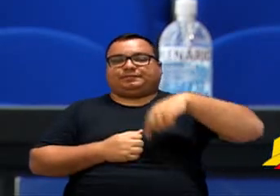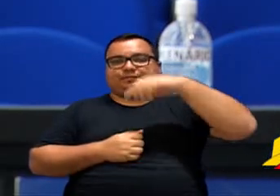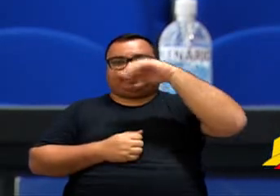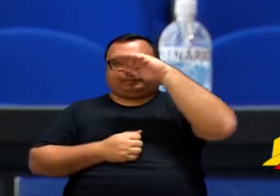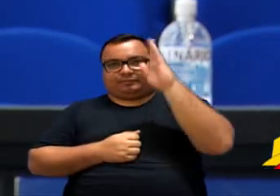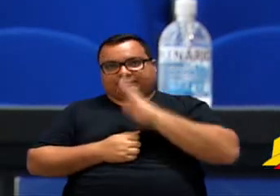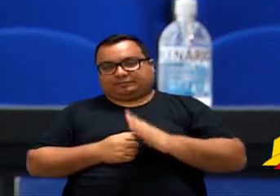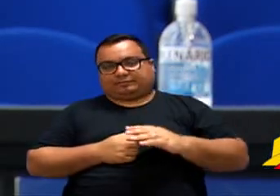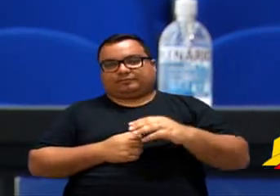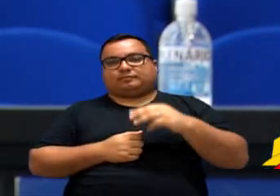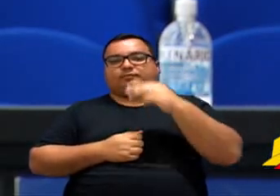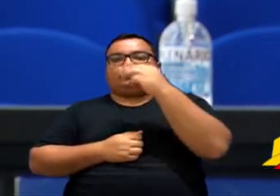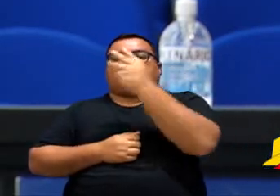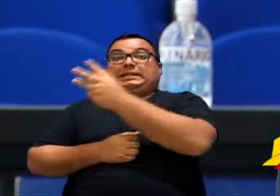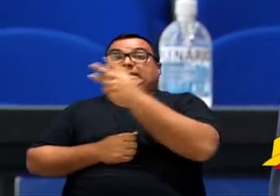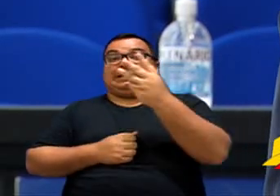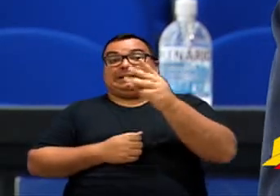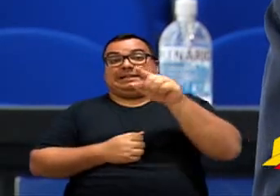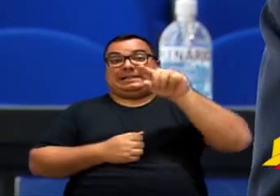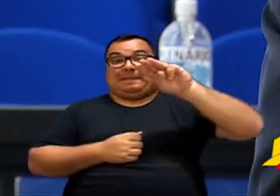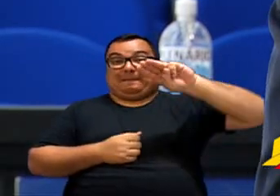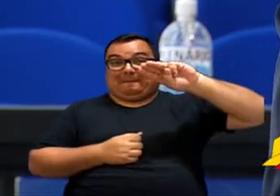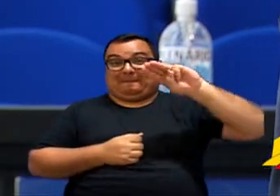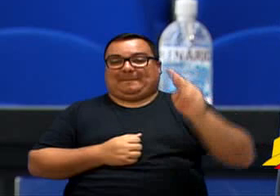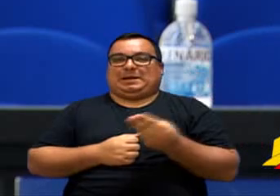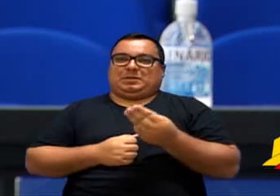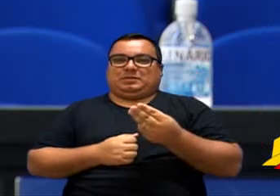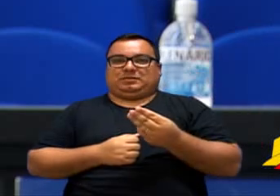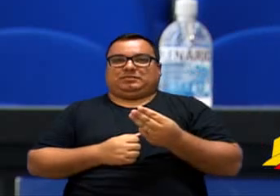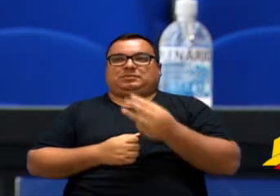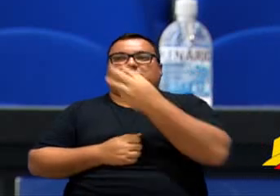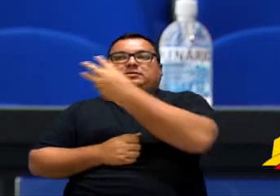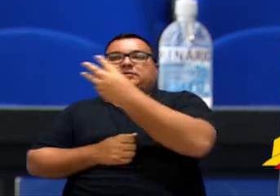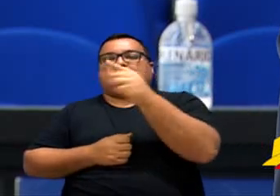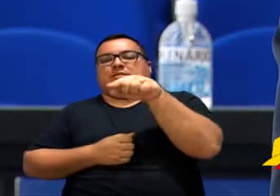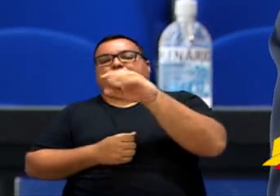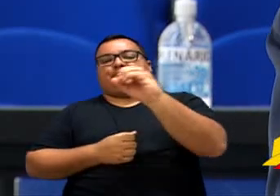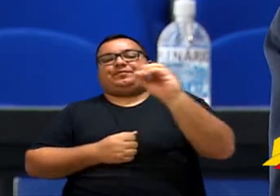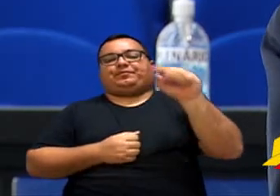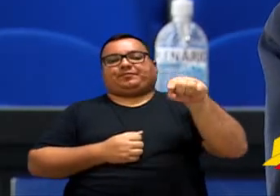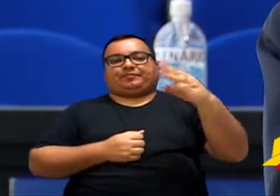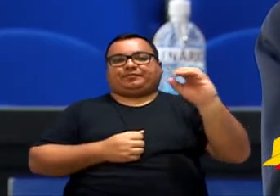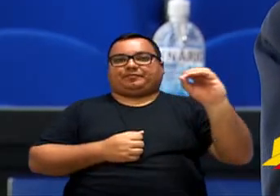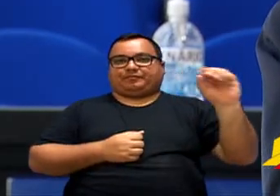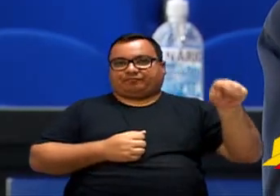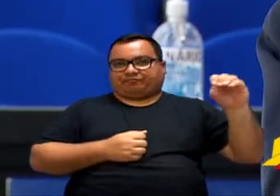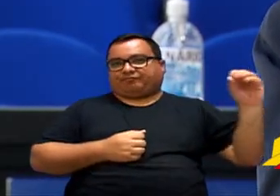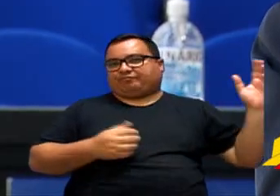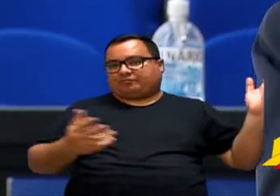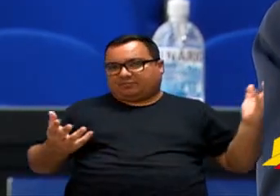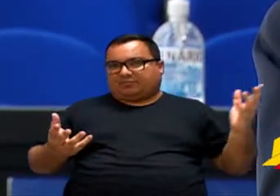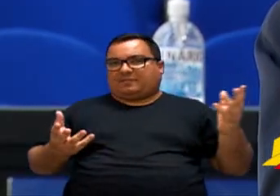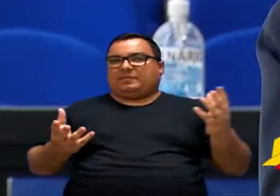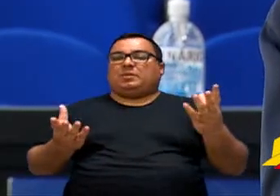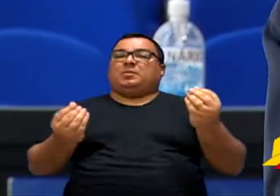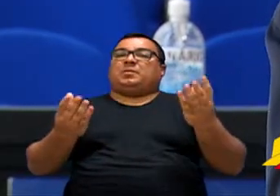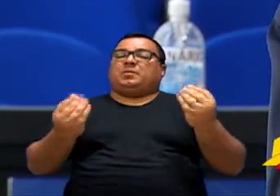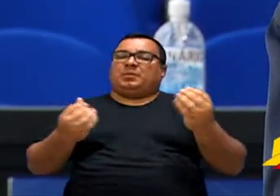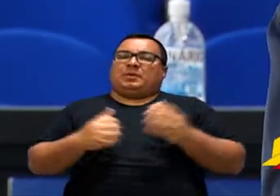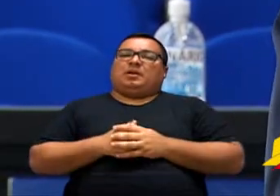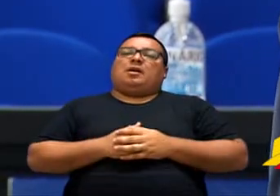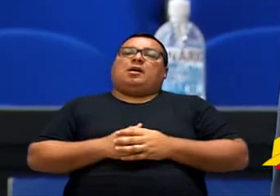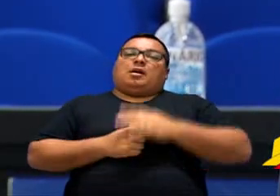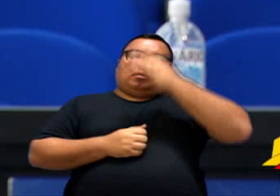que estão passando fome no país. Verdade. Então, é algo gritante. Quando eu trago, vereador, a importância da Feira da Barganha, nesse sentido